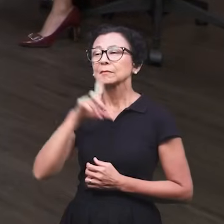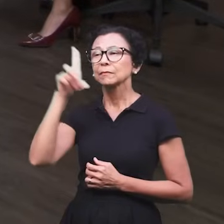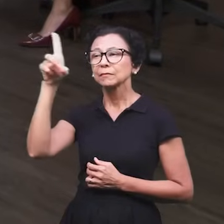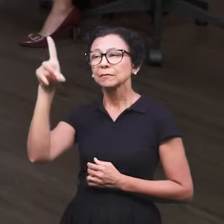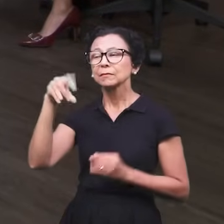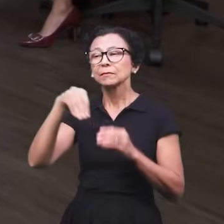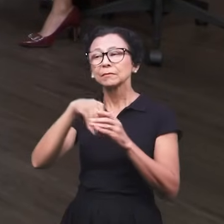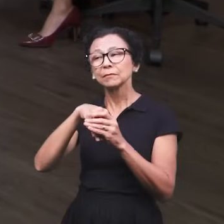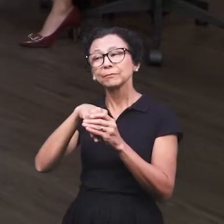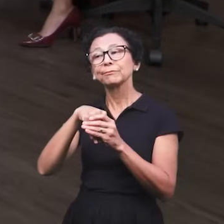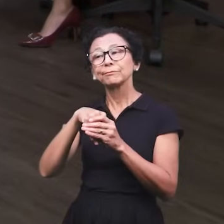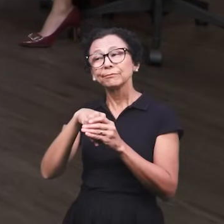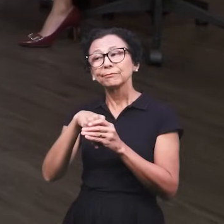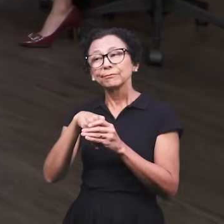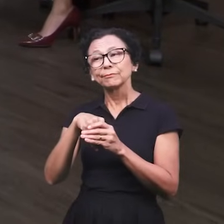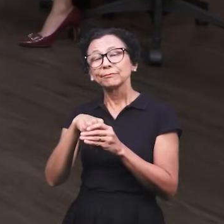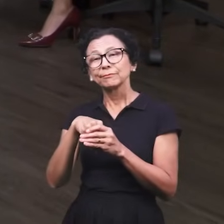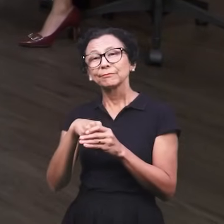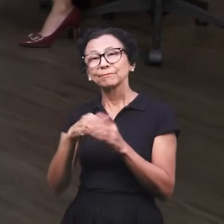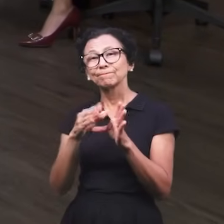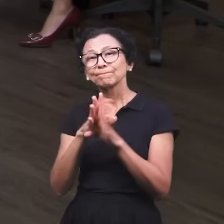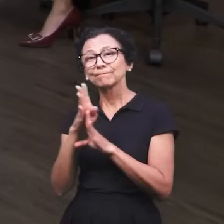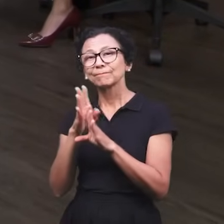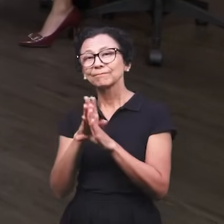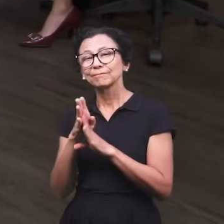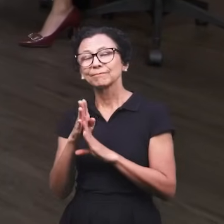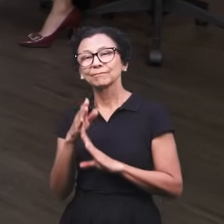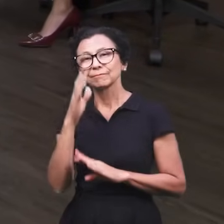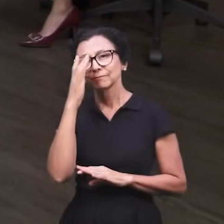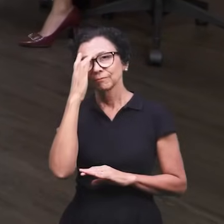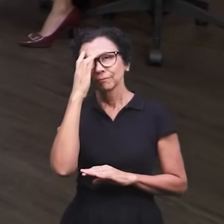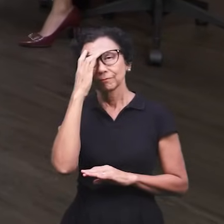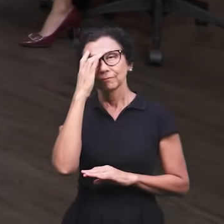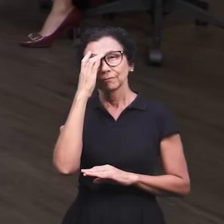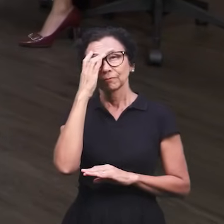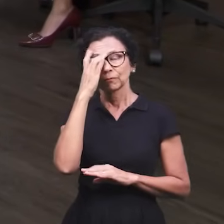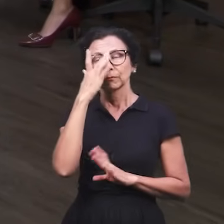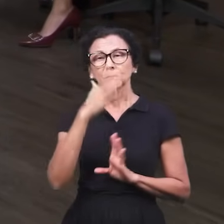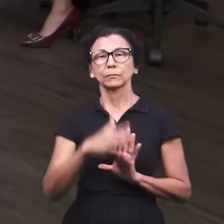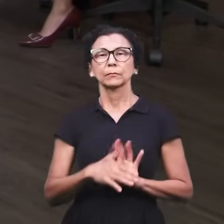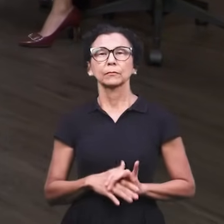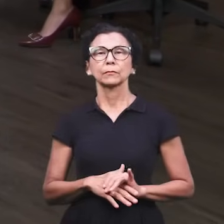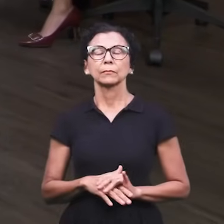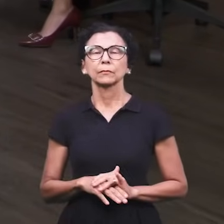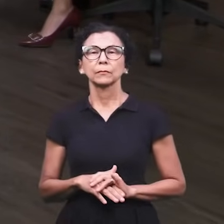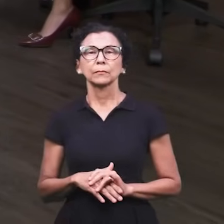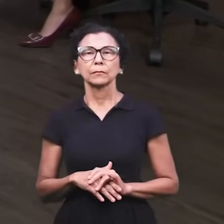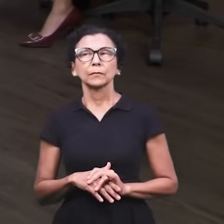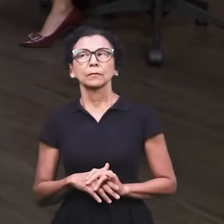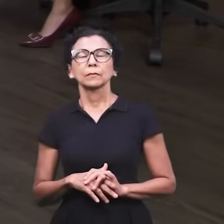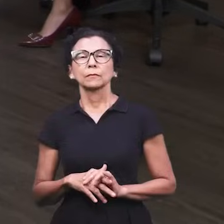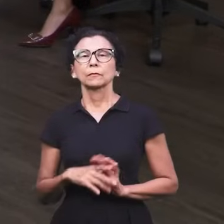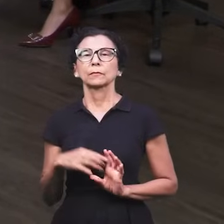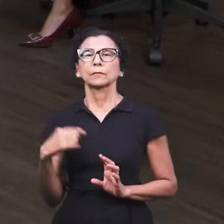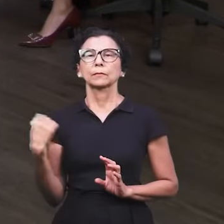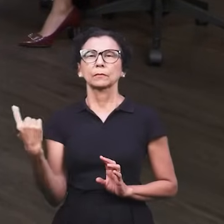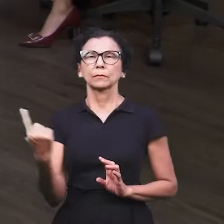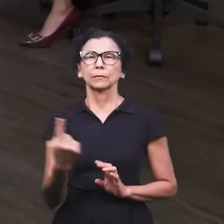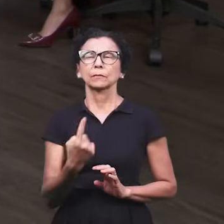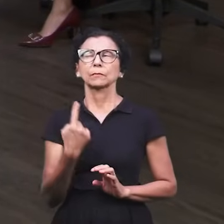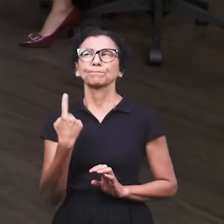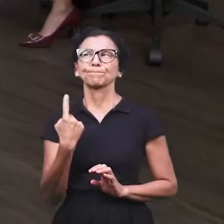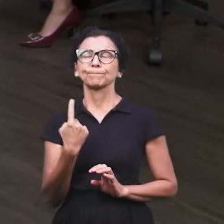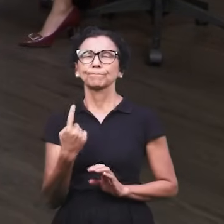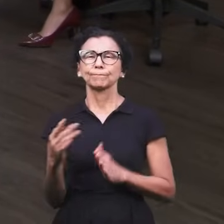conselho. Nós vivemos um momento onde nós ouvimos muitas vozes, né? As vozes da